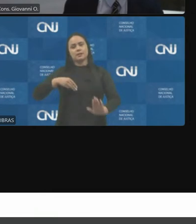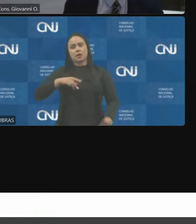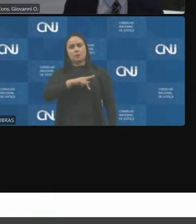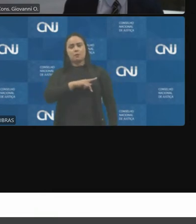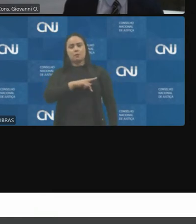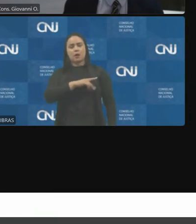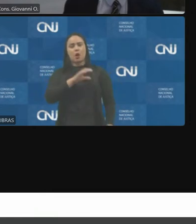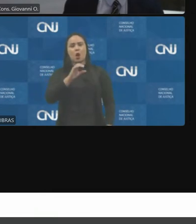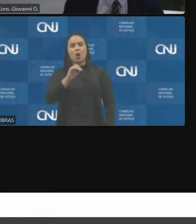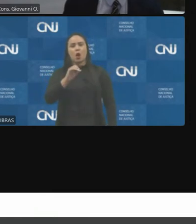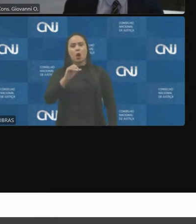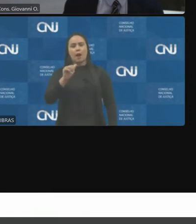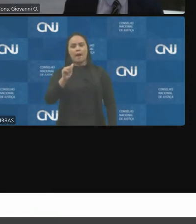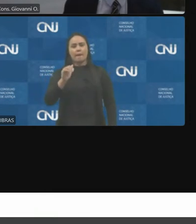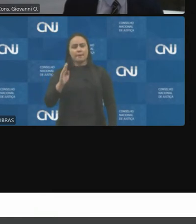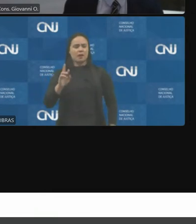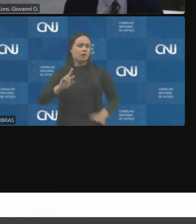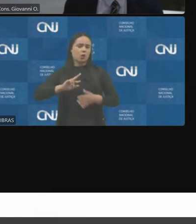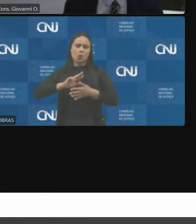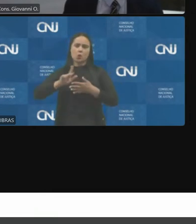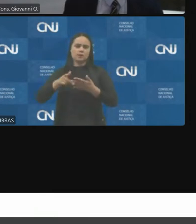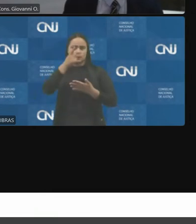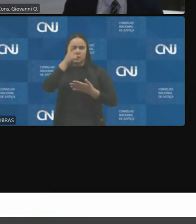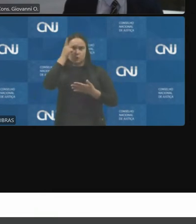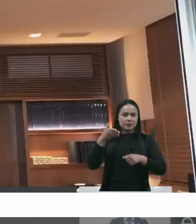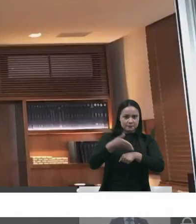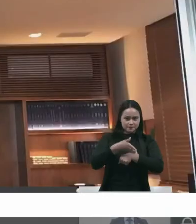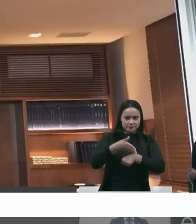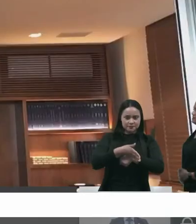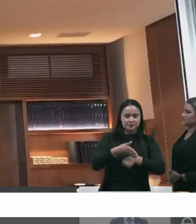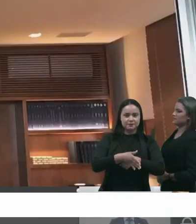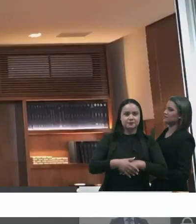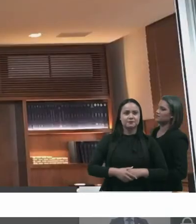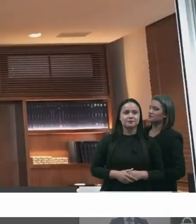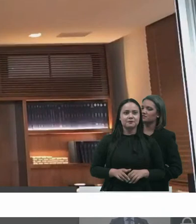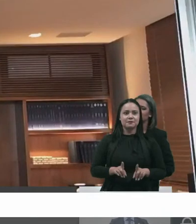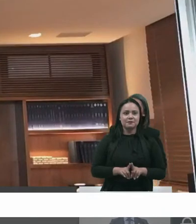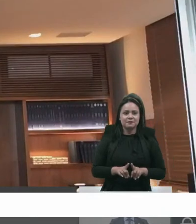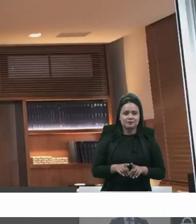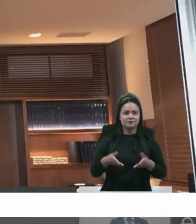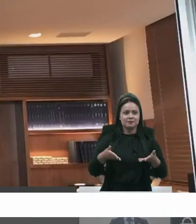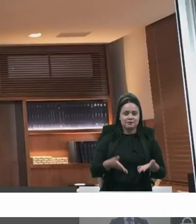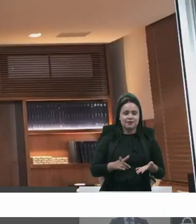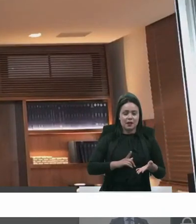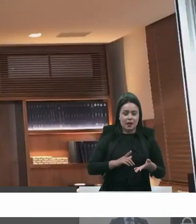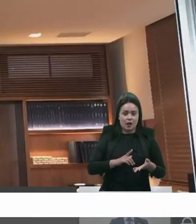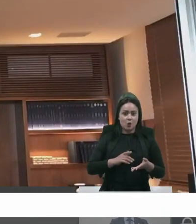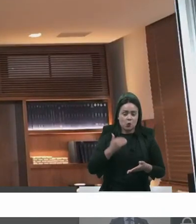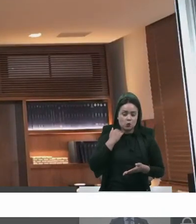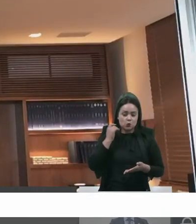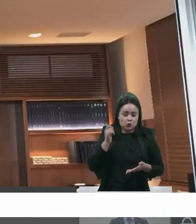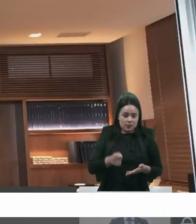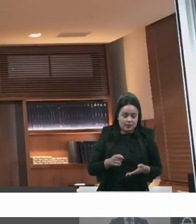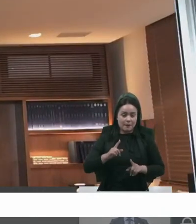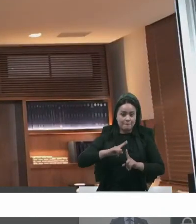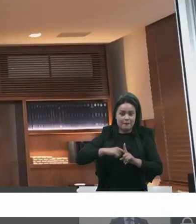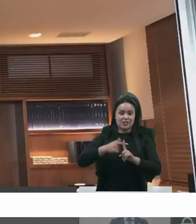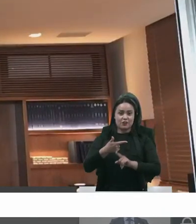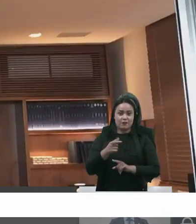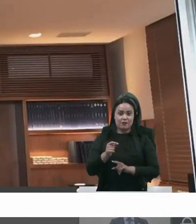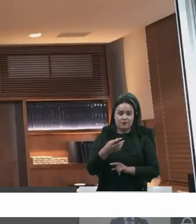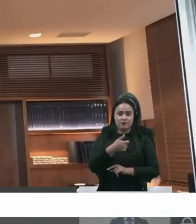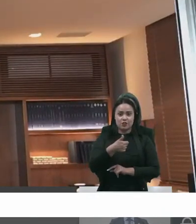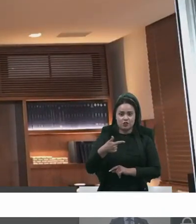dos Advogados do Brasil e demais presentes. Na realidade, eu defendo um magistrado com mais de